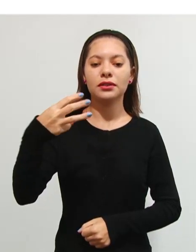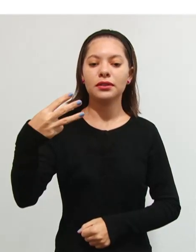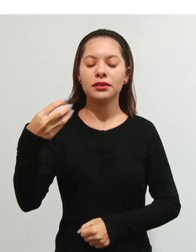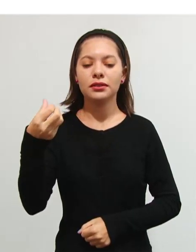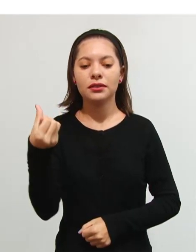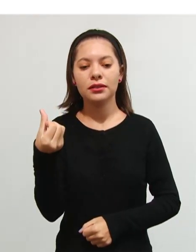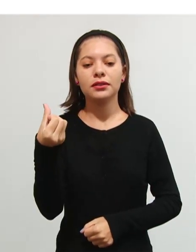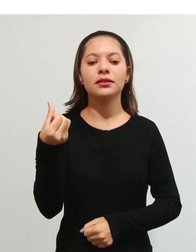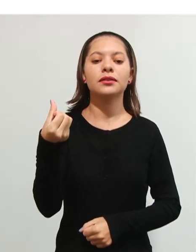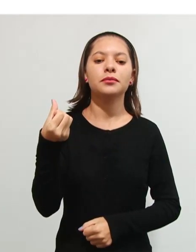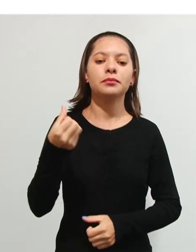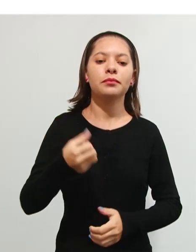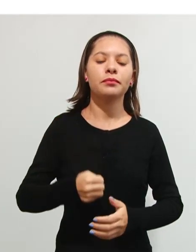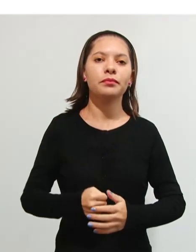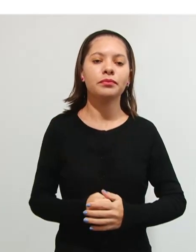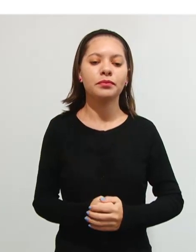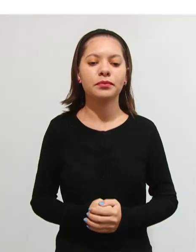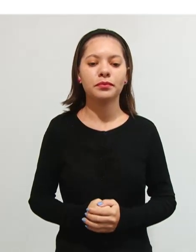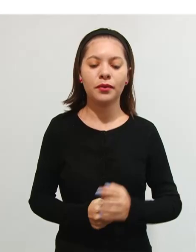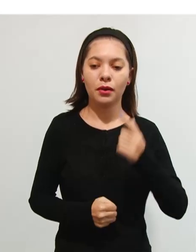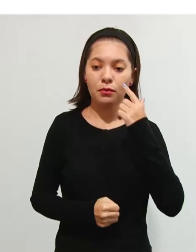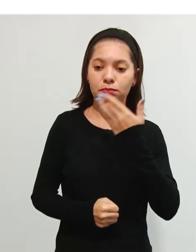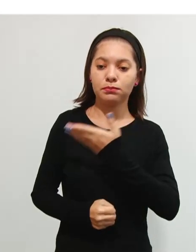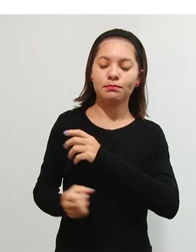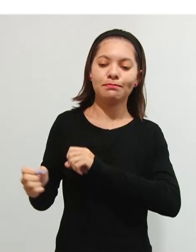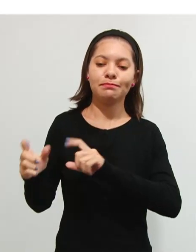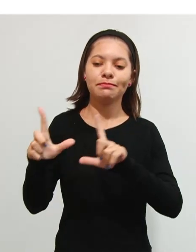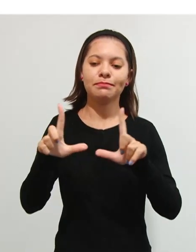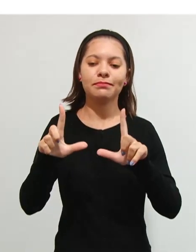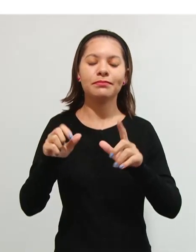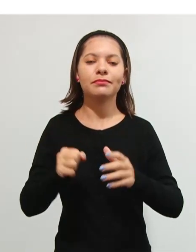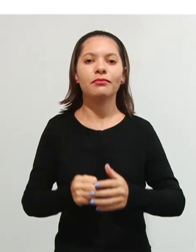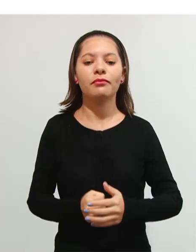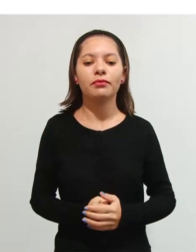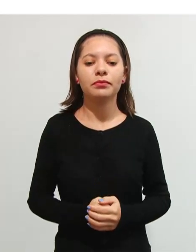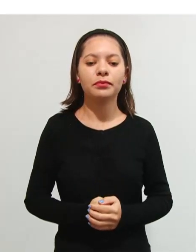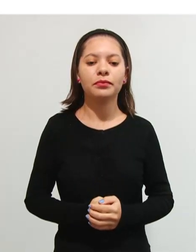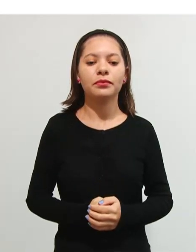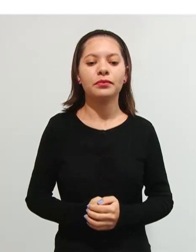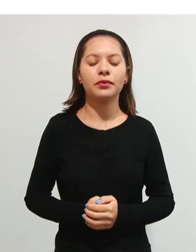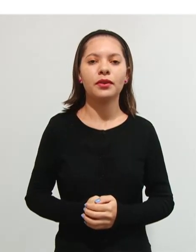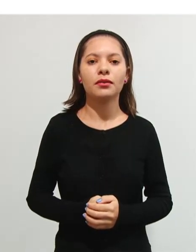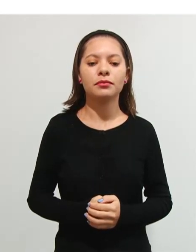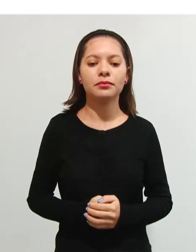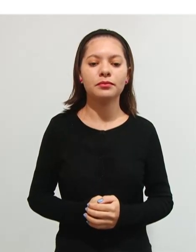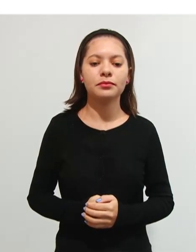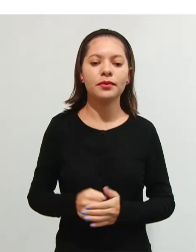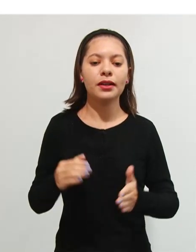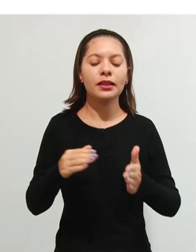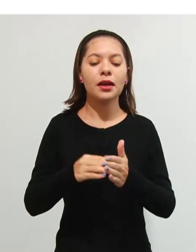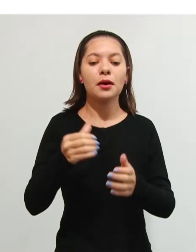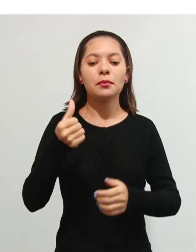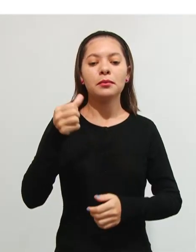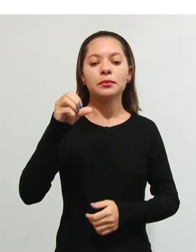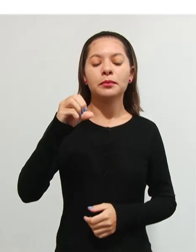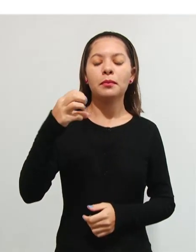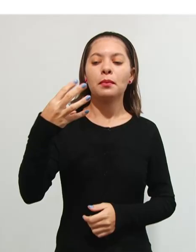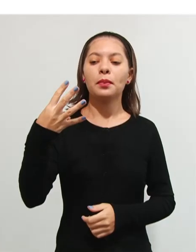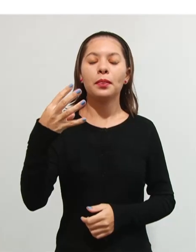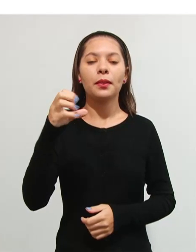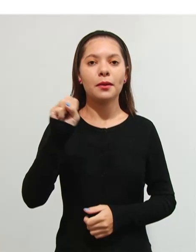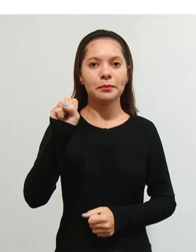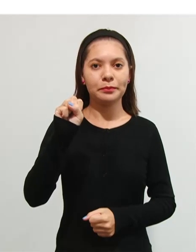1936, Indiana, de 45 a 47, e Harvard, até